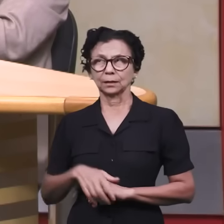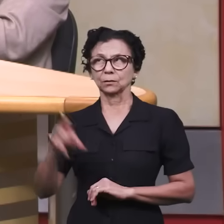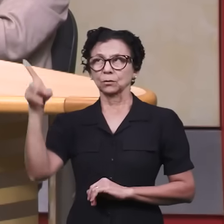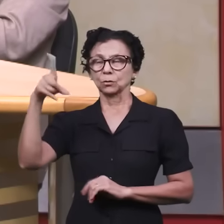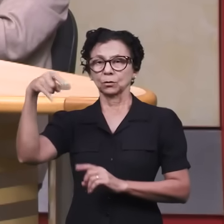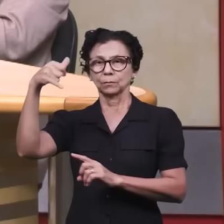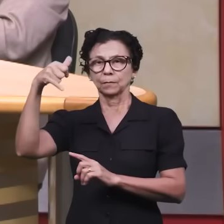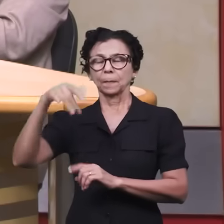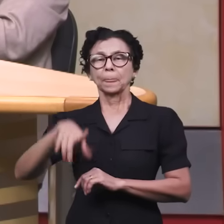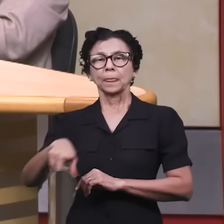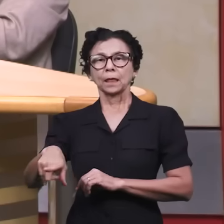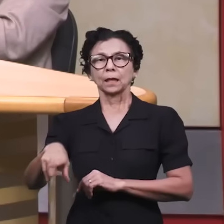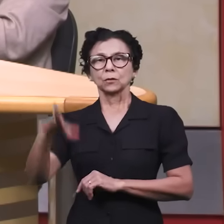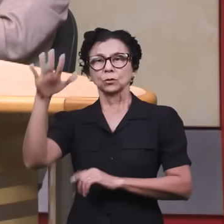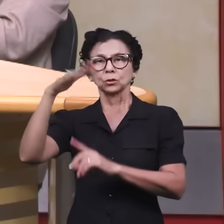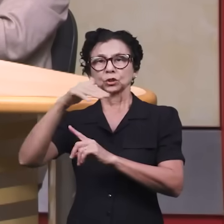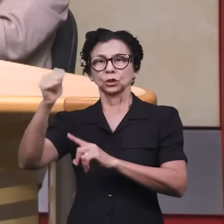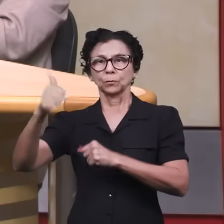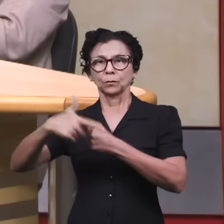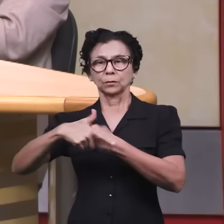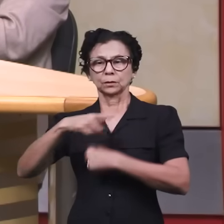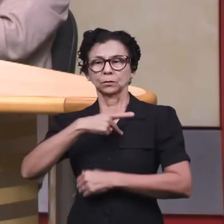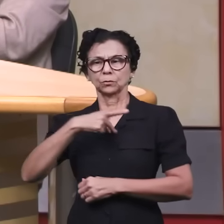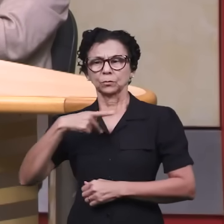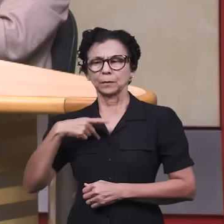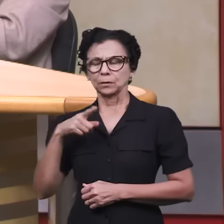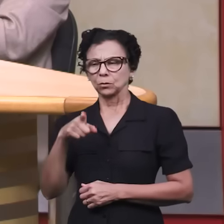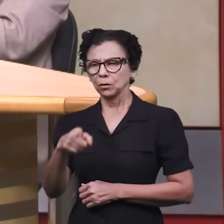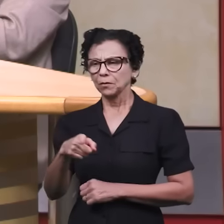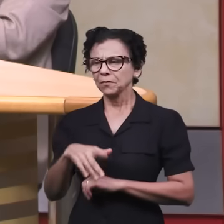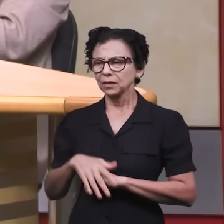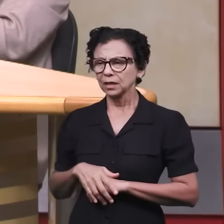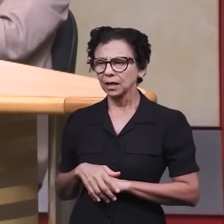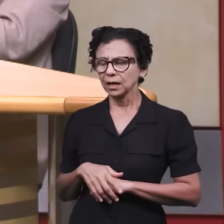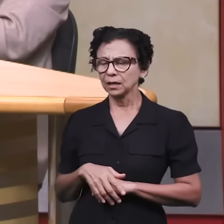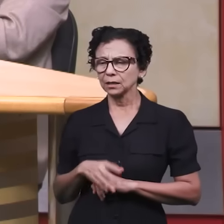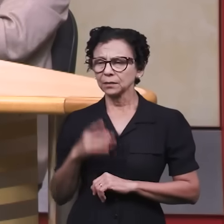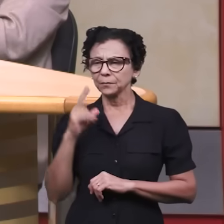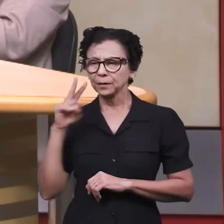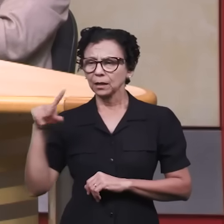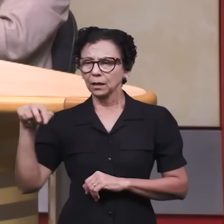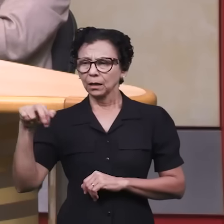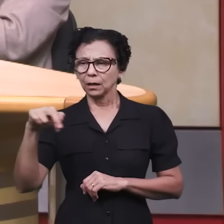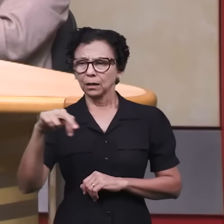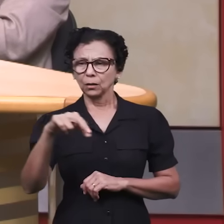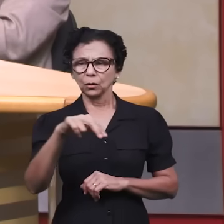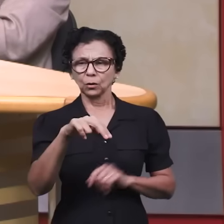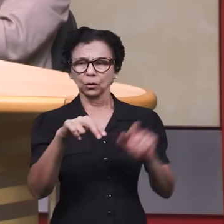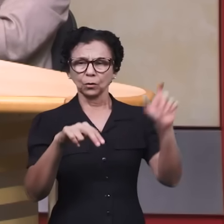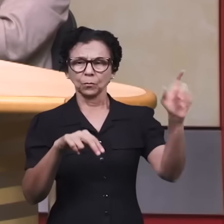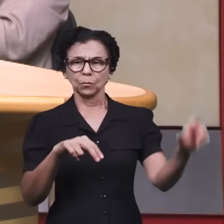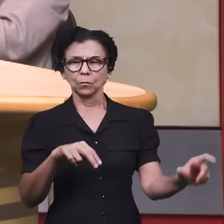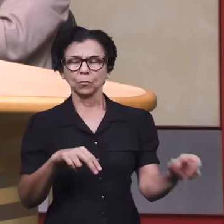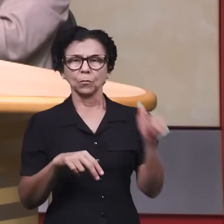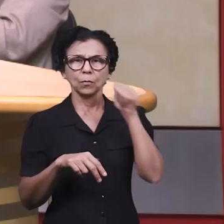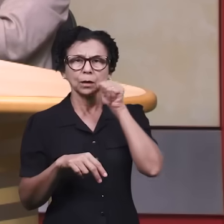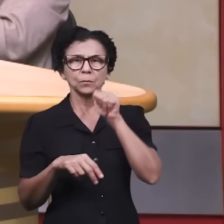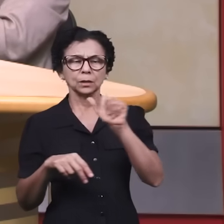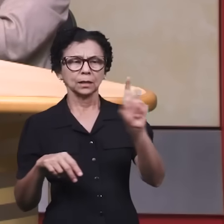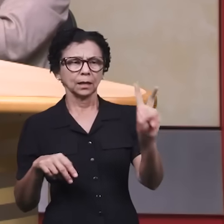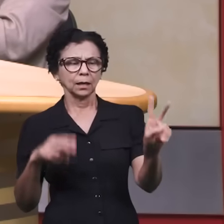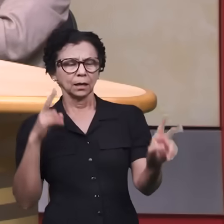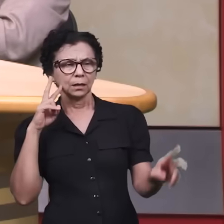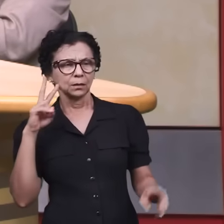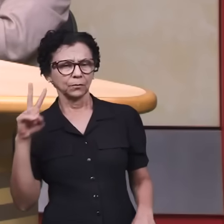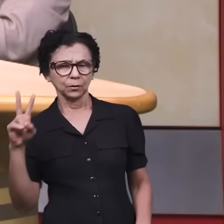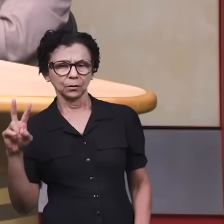um pastor que acabou de ser ordenado e se dirigiu a uma senhora que tinha sido professora dele na